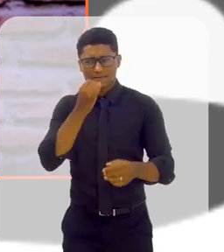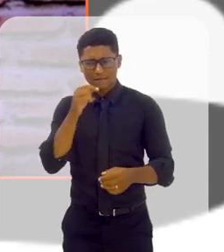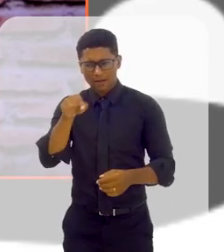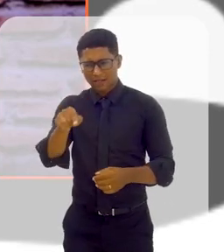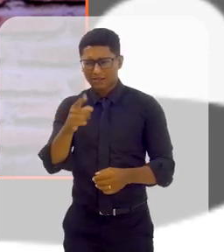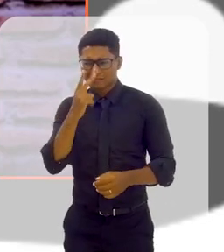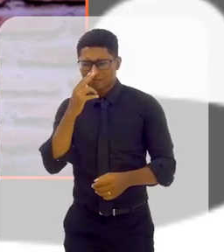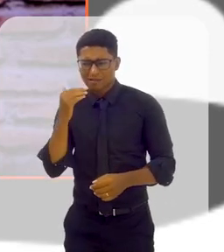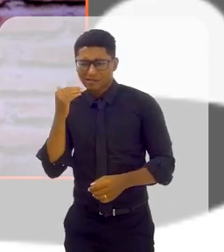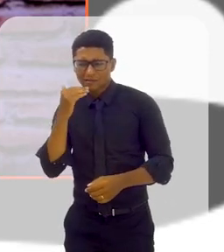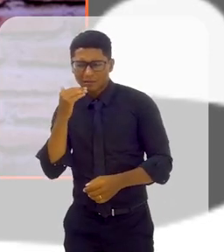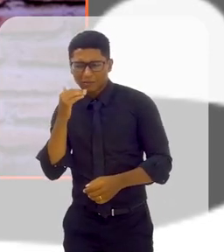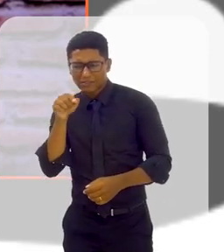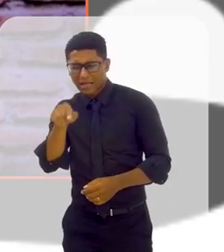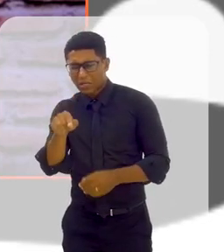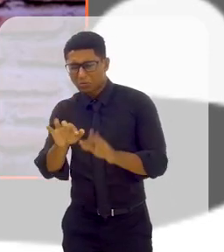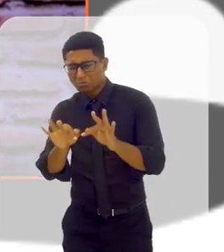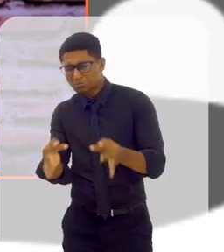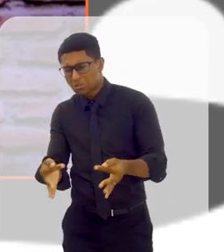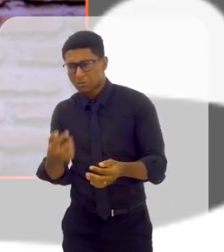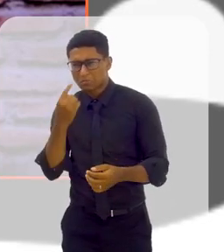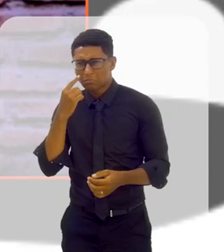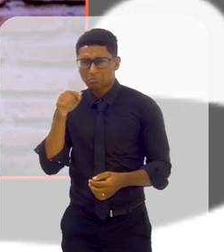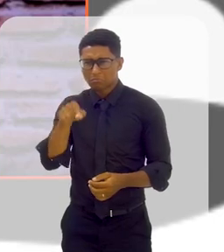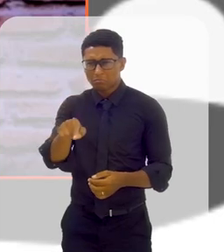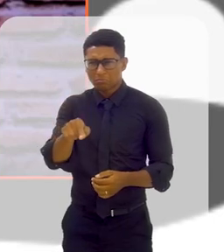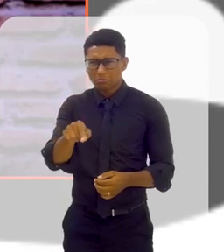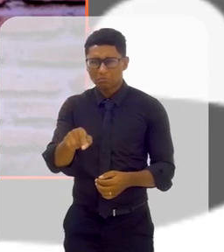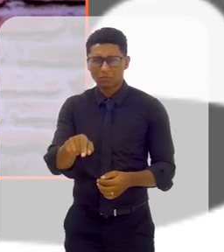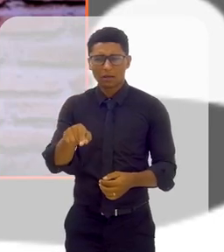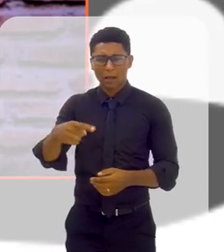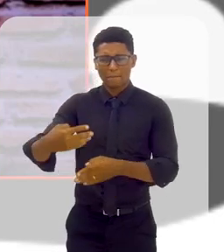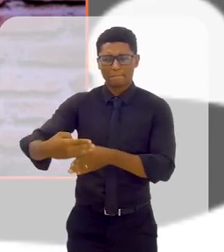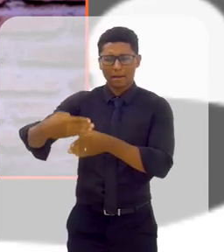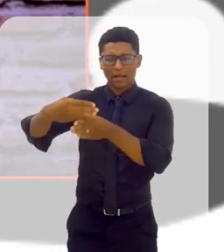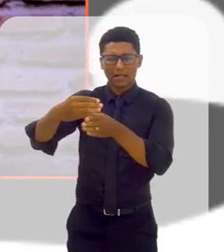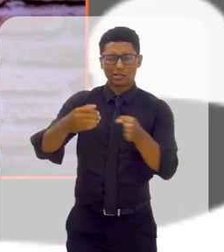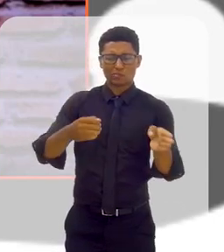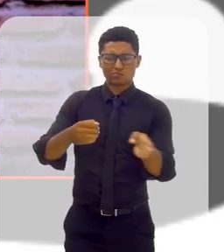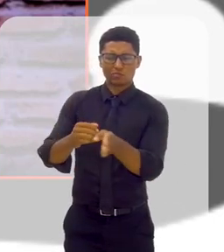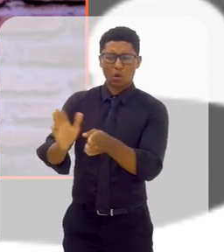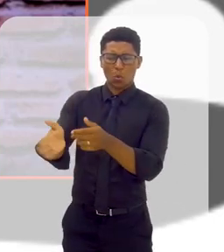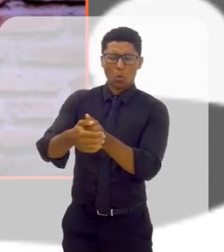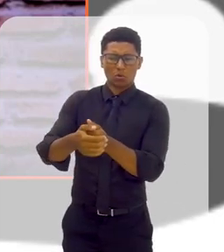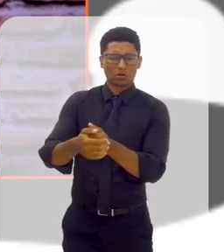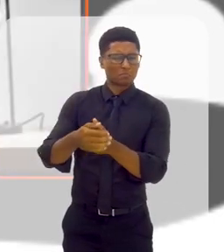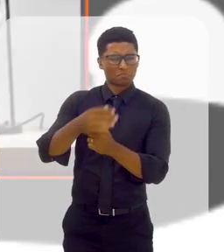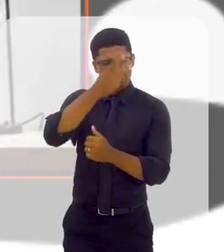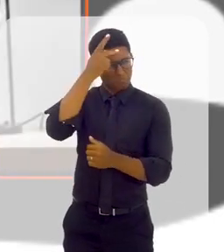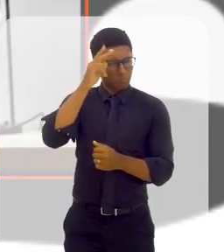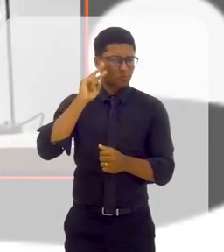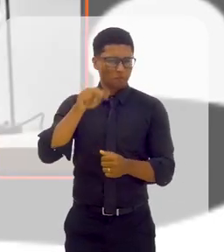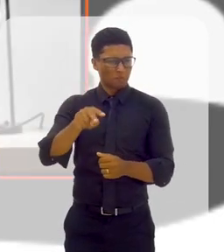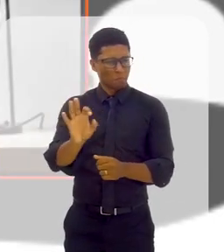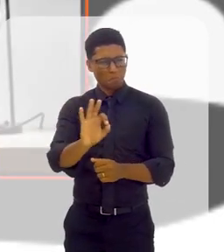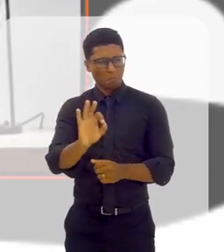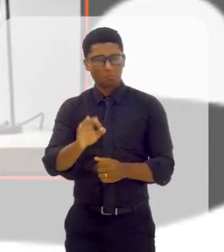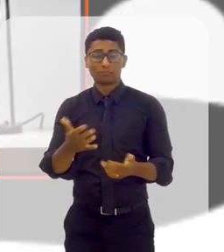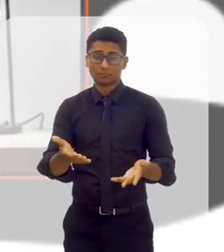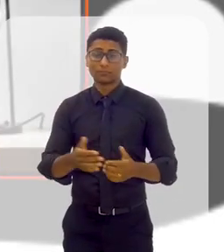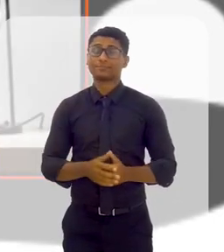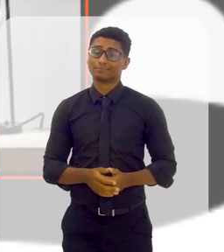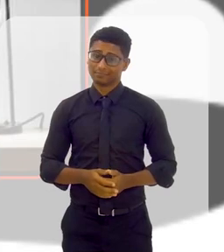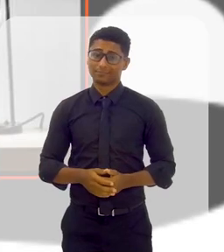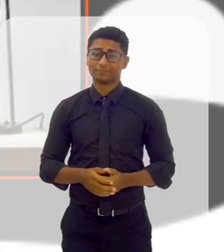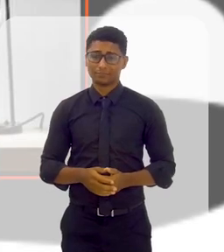um amassado na lateral direita que com esse sentimento é a lateral que vai ficar encostada na parede da sua casa sim e queria entrar